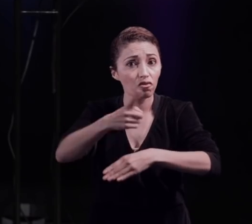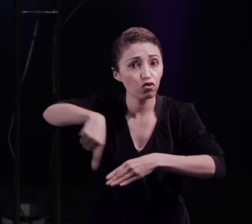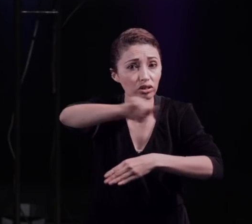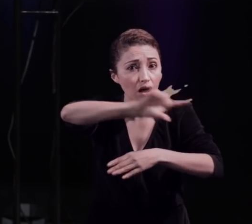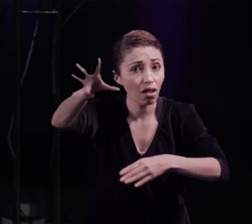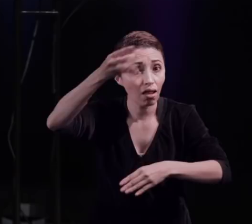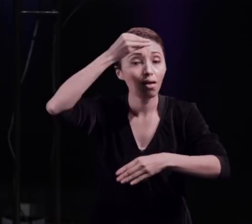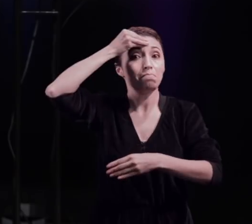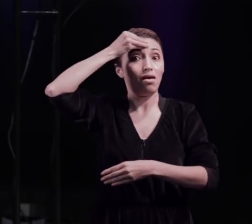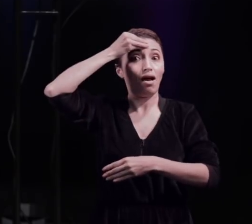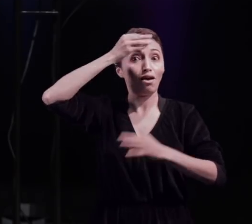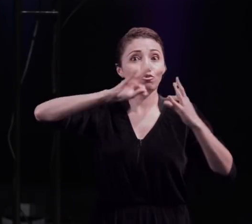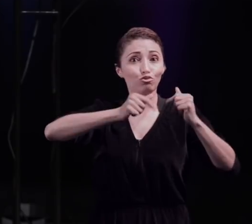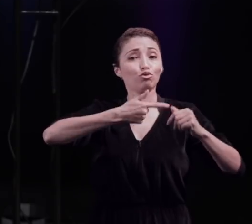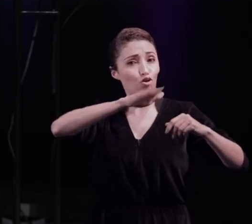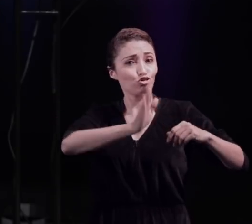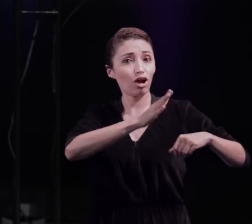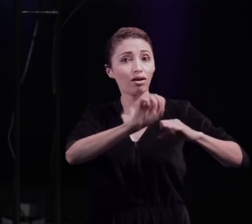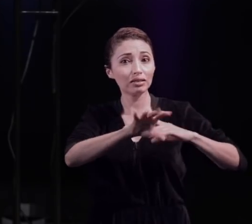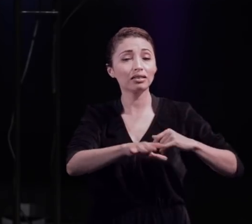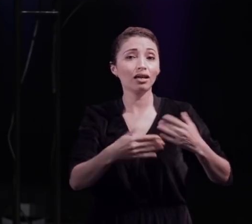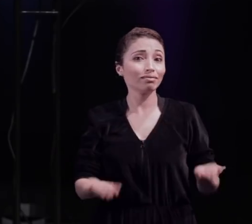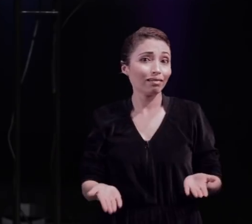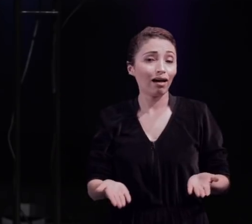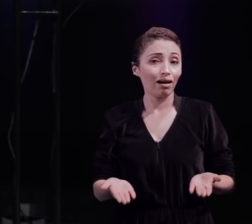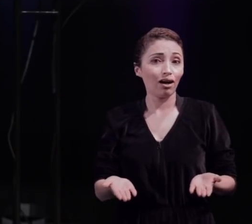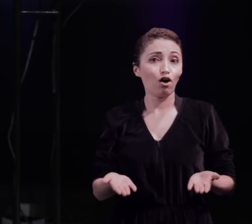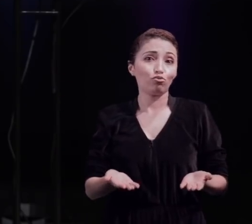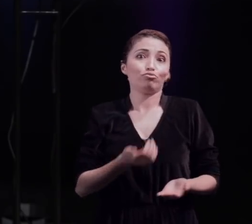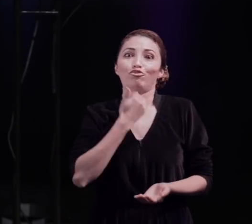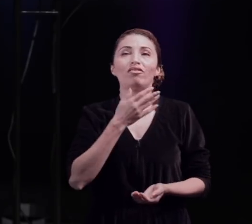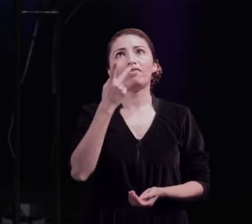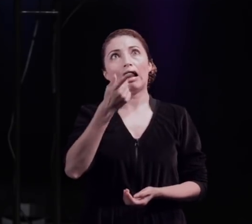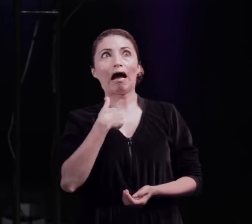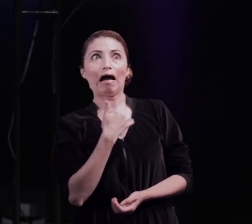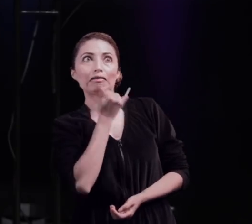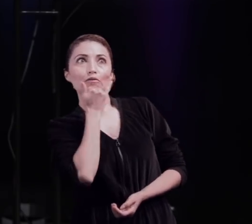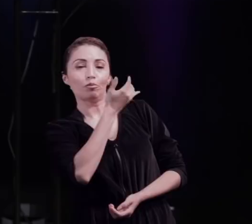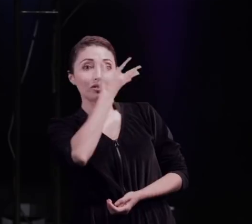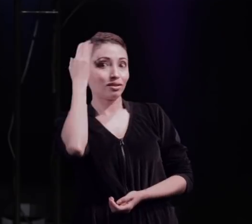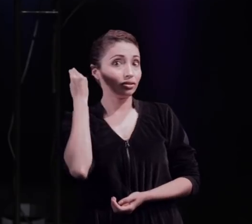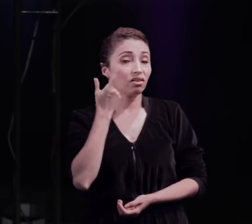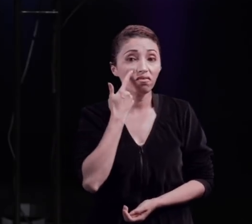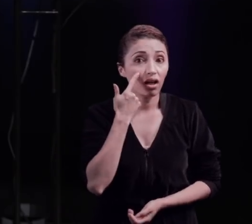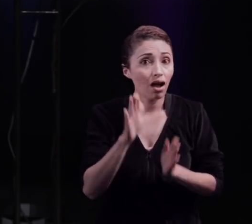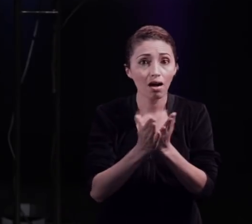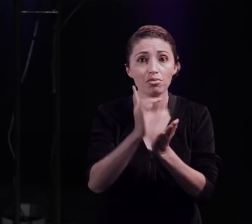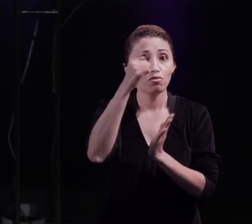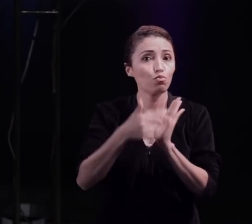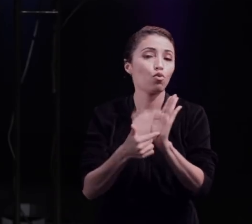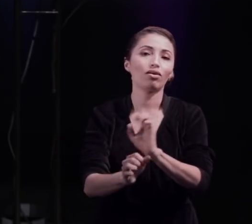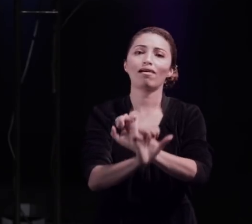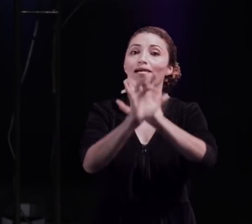eu lhes disser. Olha, você não terá, nem eu, aquela desculpa de que esqueci. Veja que isso é